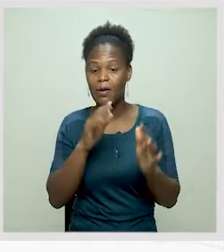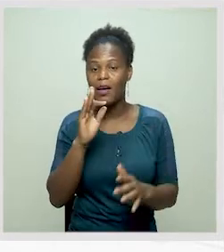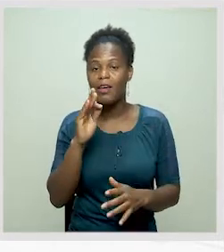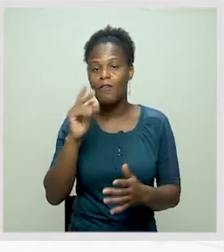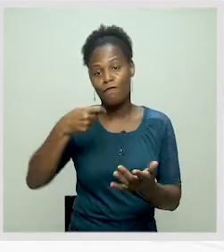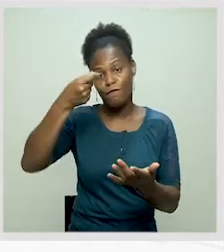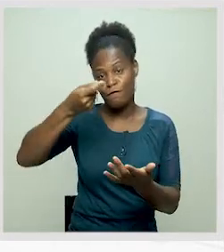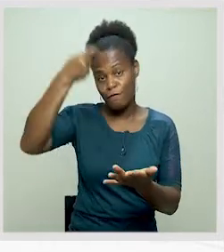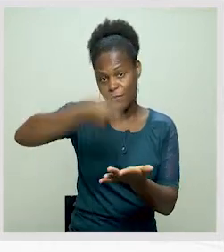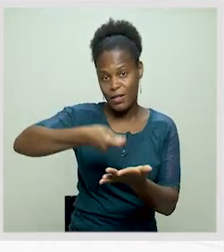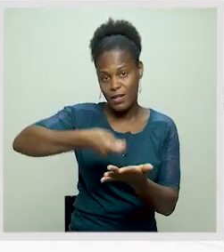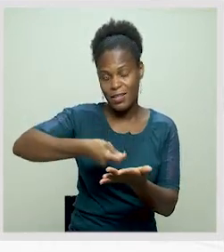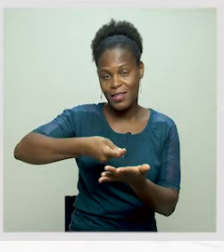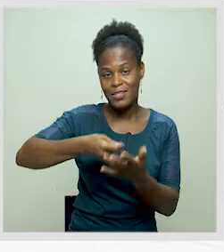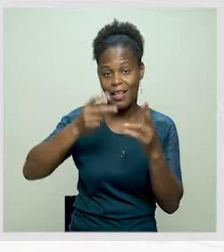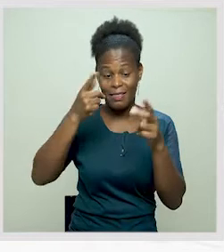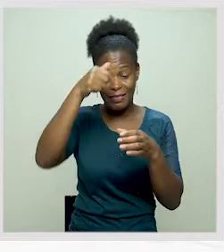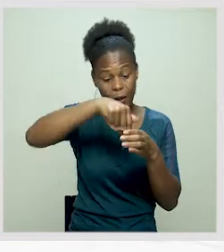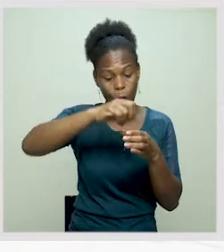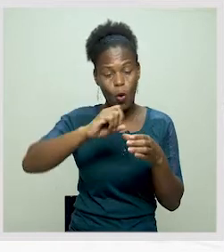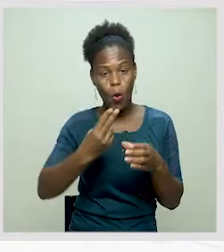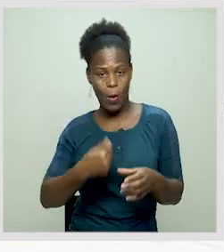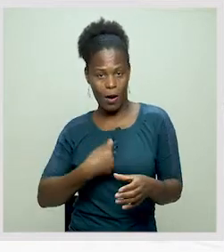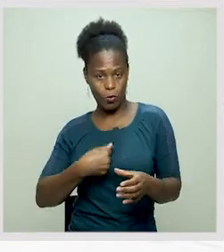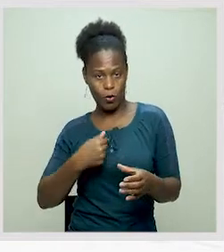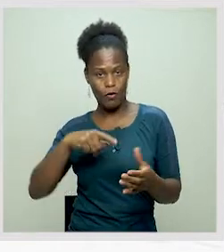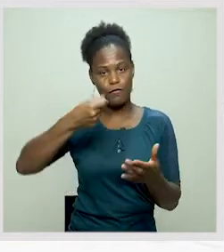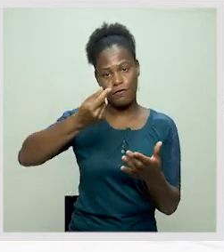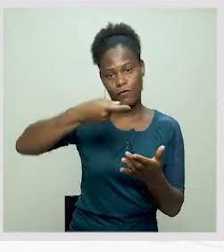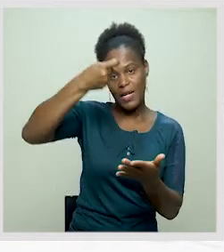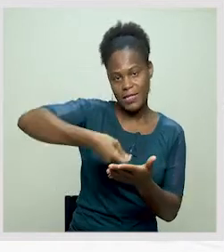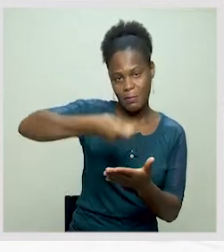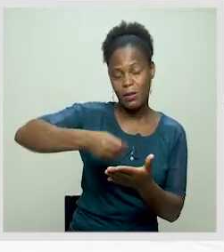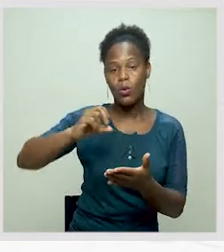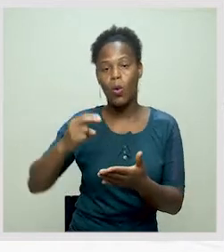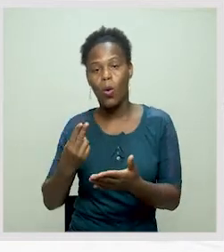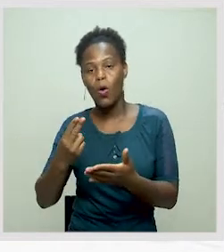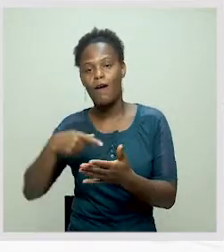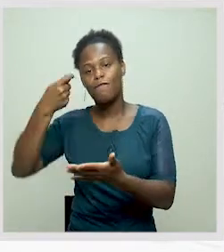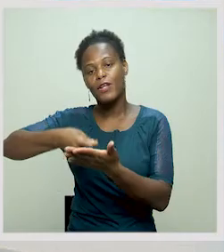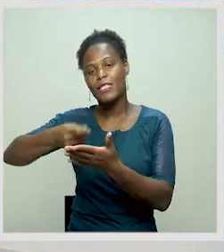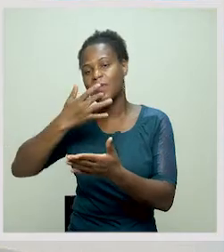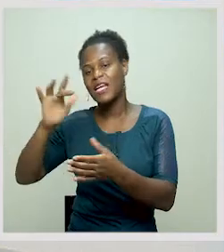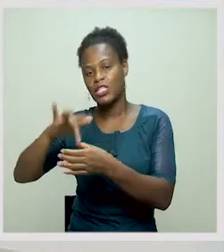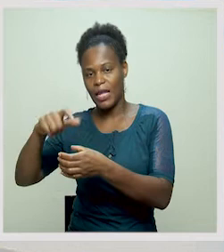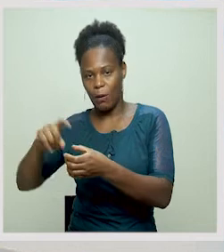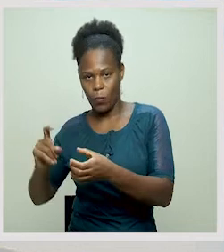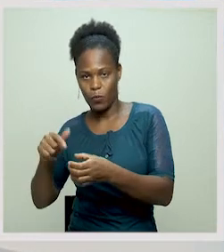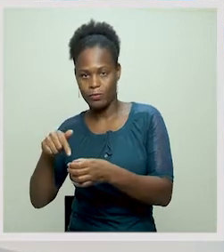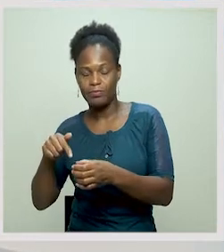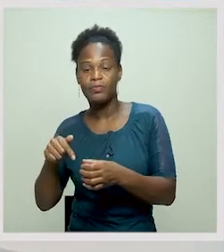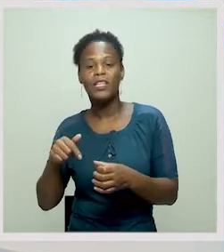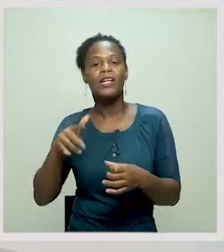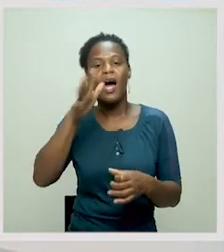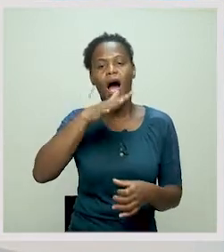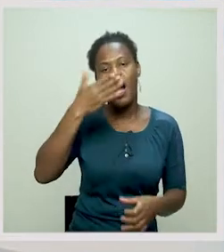financiamento interno ou o autofinanciamento e o financiamento externo. Nós, na